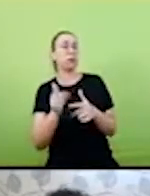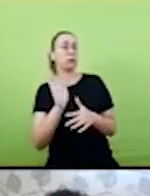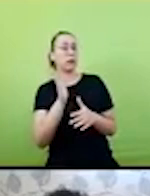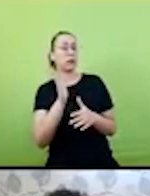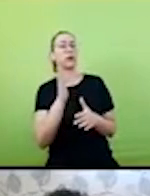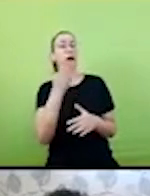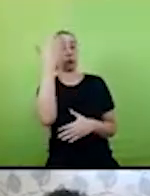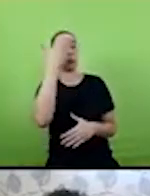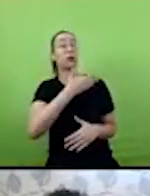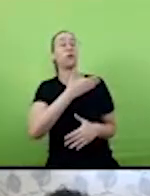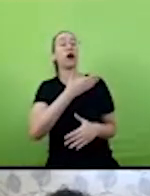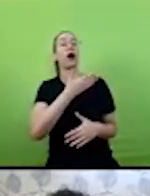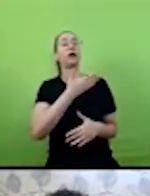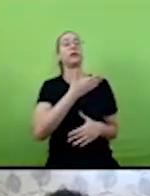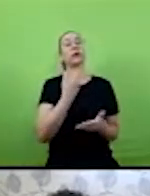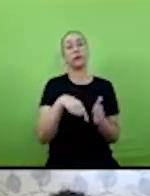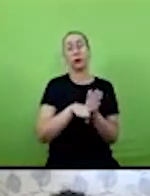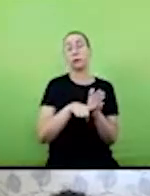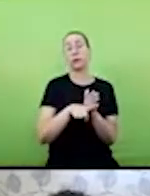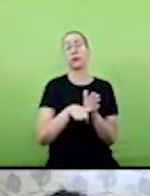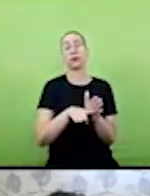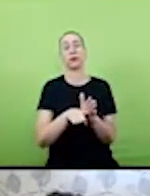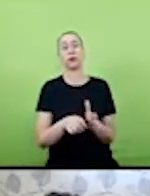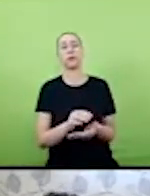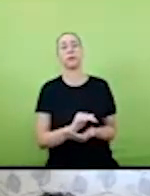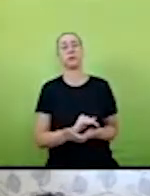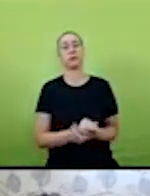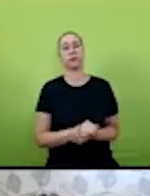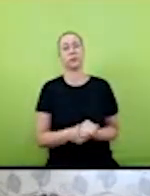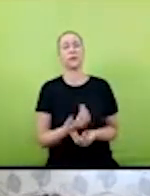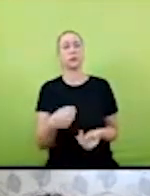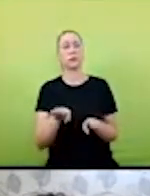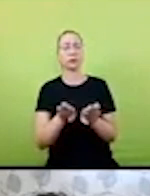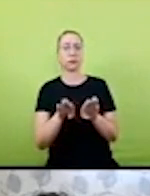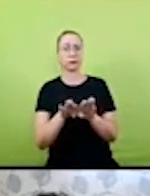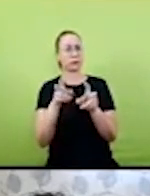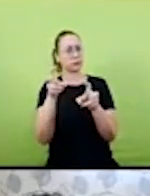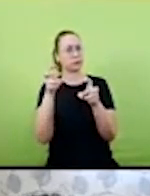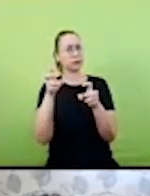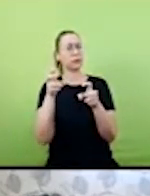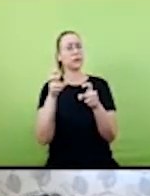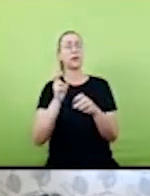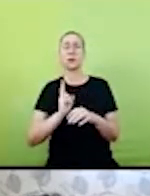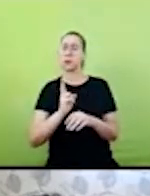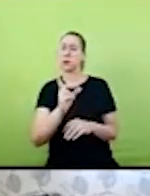que têm sido feitas, mas, por outro lado, a gente percebe que ela sempre